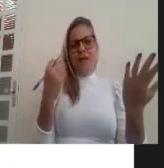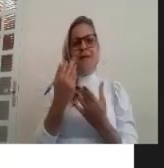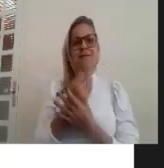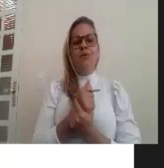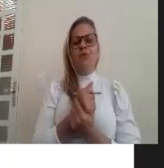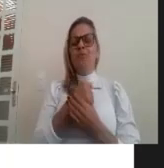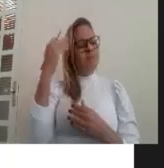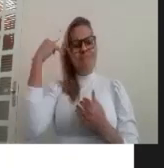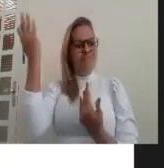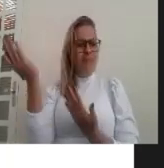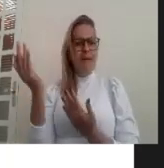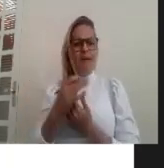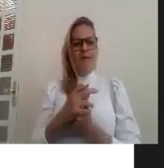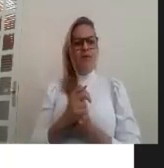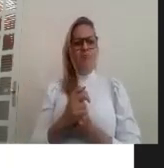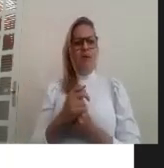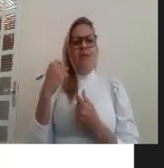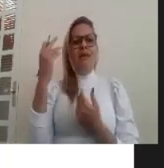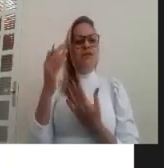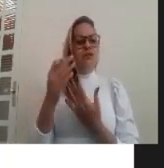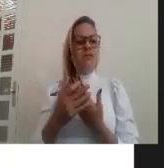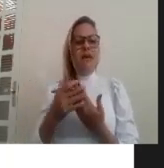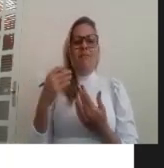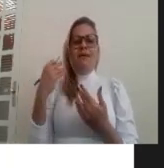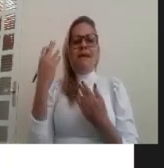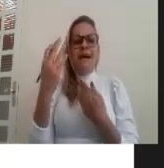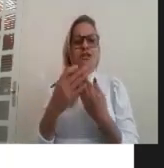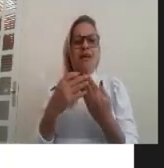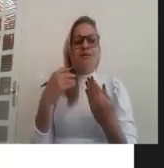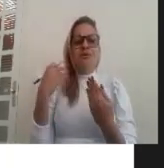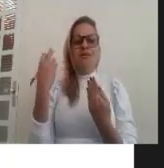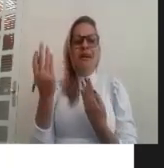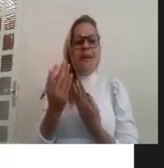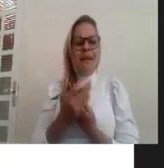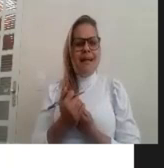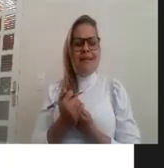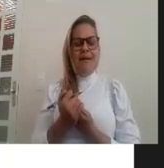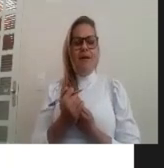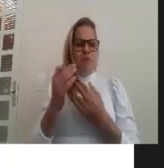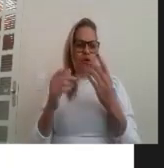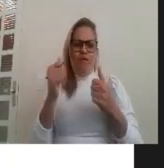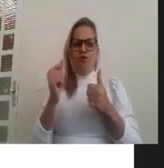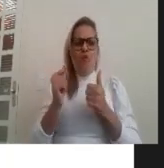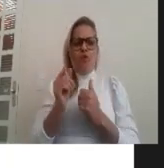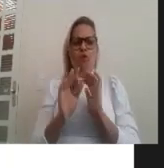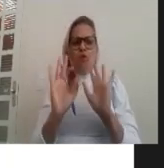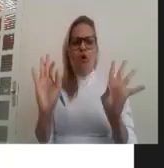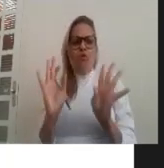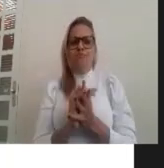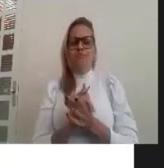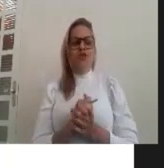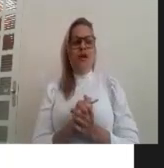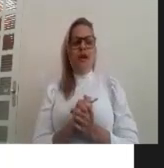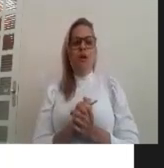professor nada, então eu não, né, tudo bem, nem associei a massagem, nem associei a nada, porque eu fiz só o